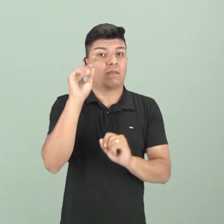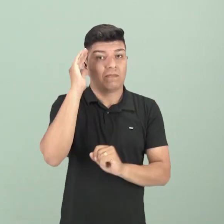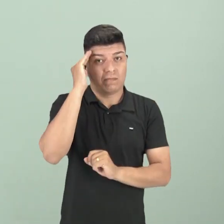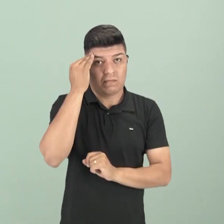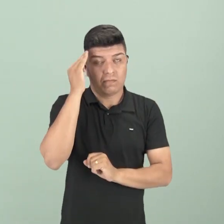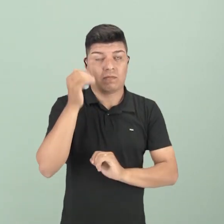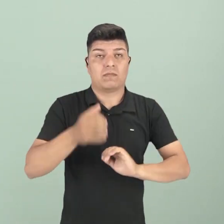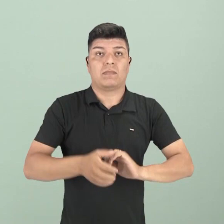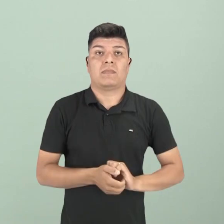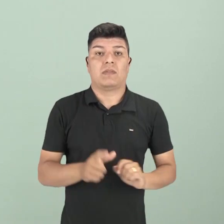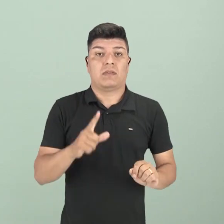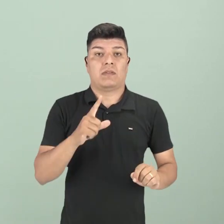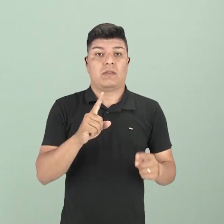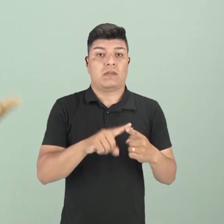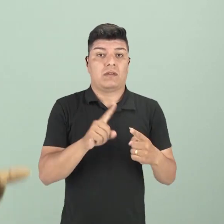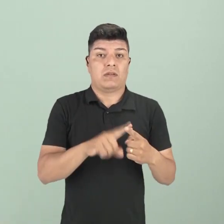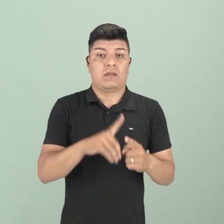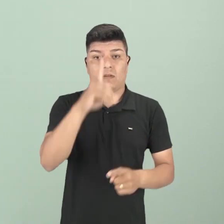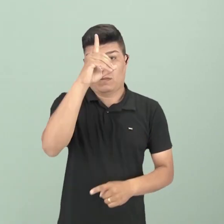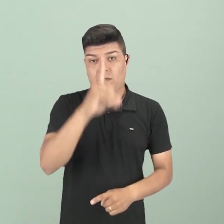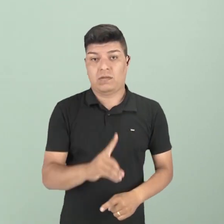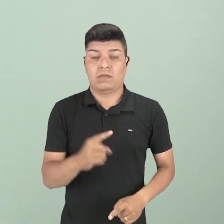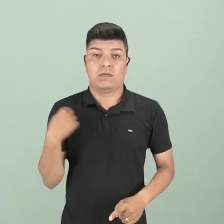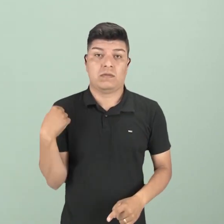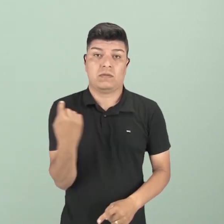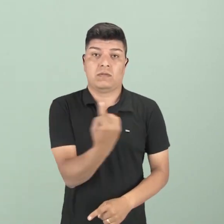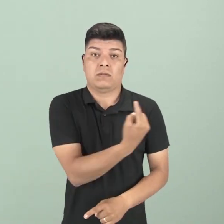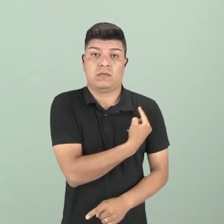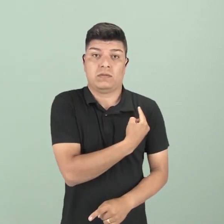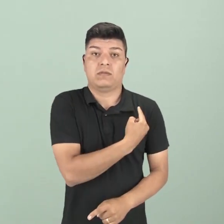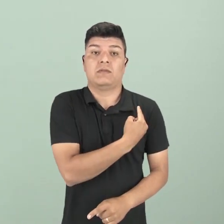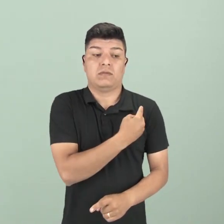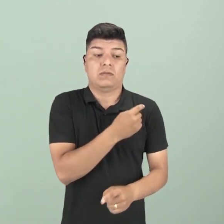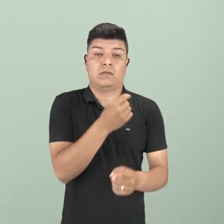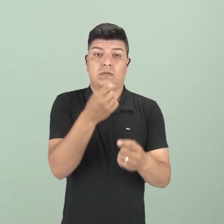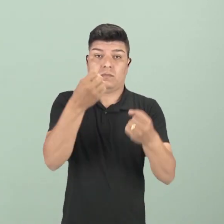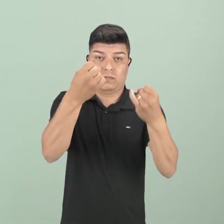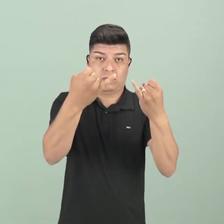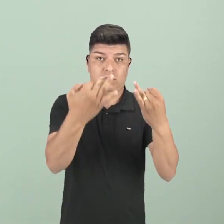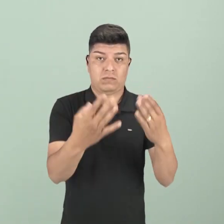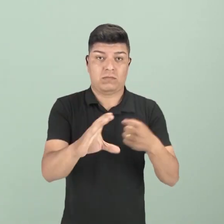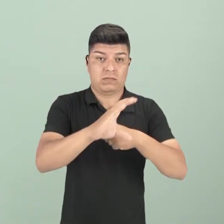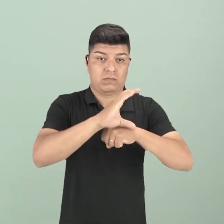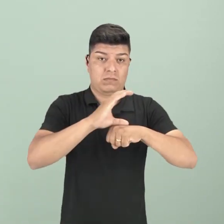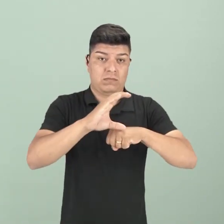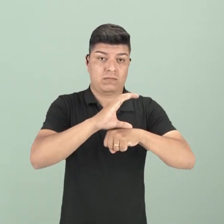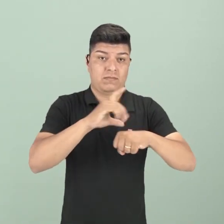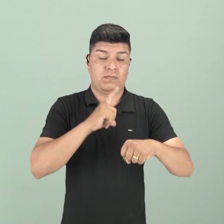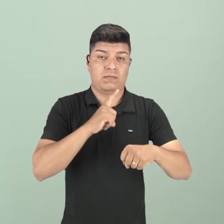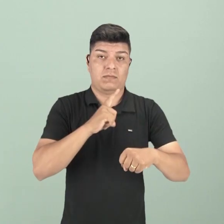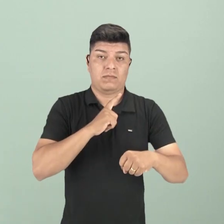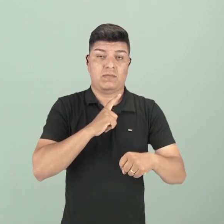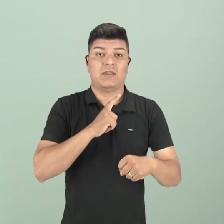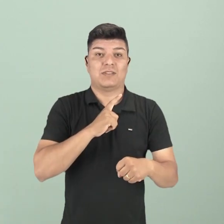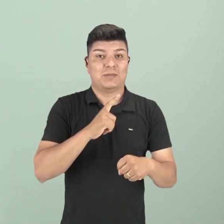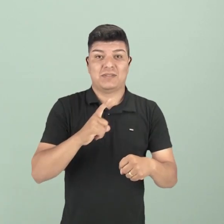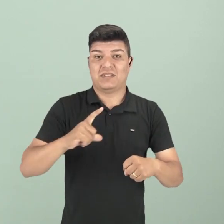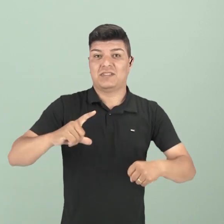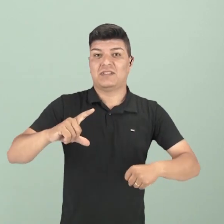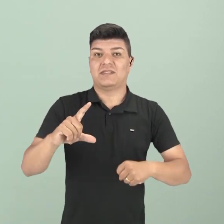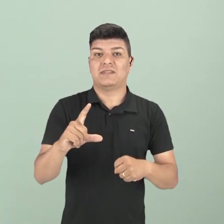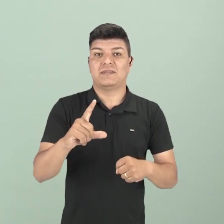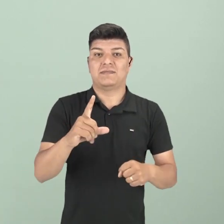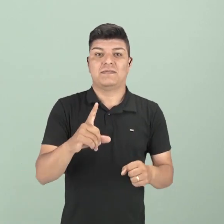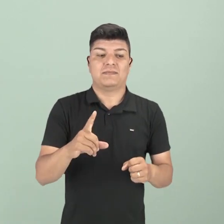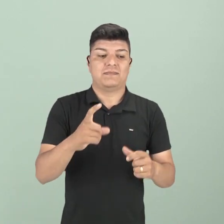entender, porque existem, claro, os nossos direitos, como os que eu citei da Constituição, mas também existem os nossos deveres,